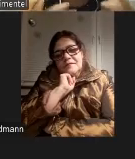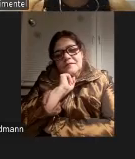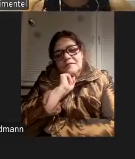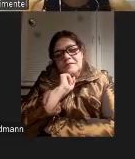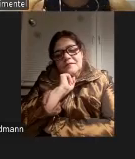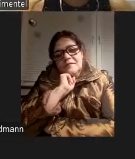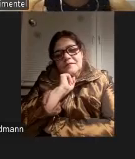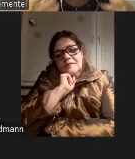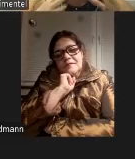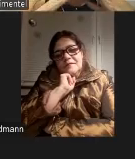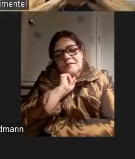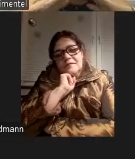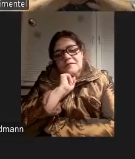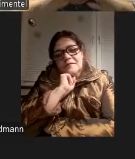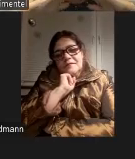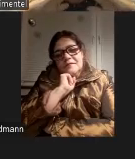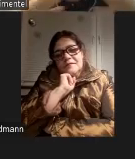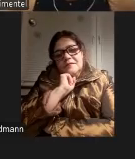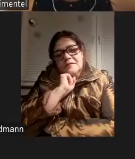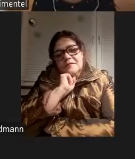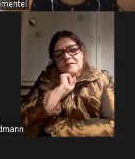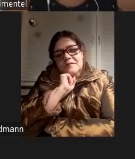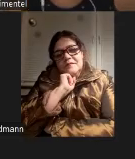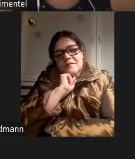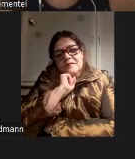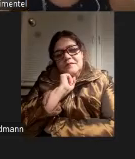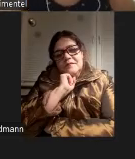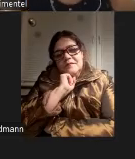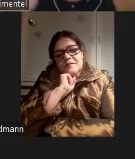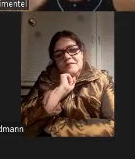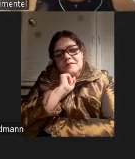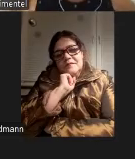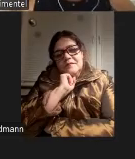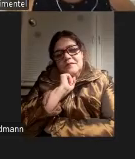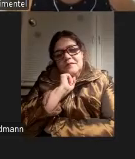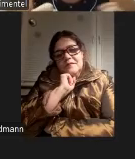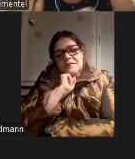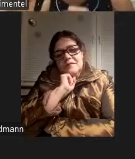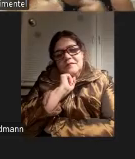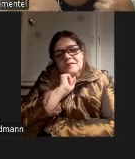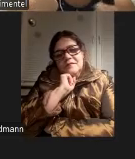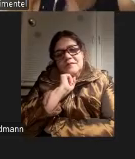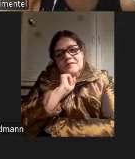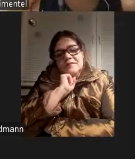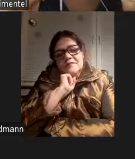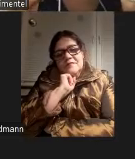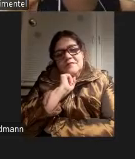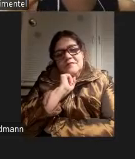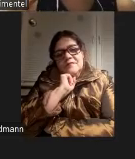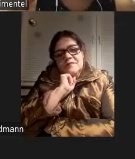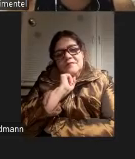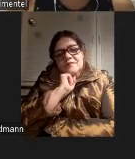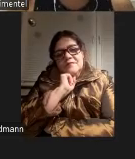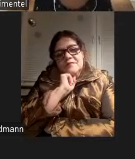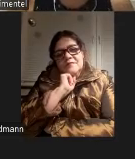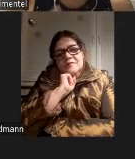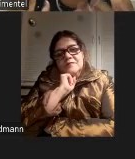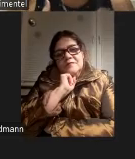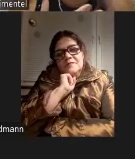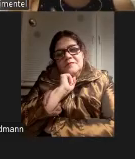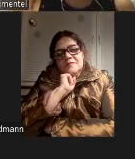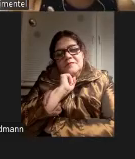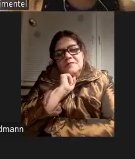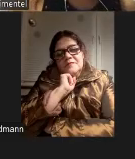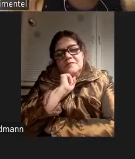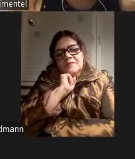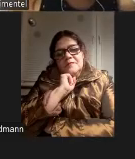perde o filtro, porque eu quero economizar esforço na hora das minhas respostas, eu fico menos atento, né? Então a